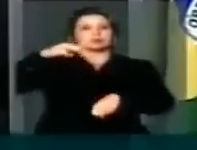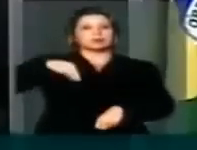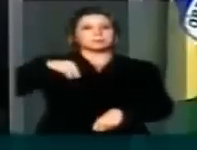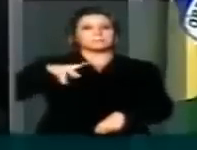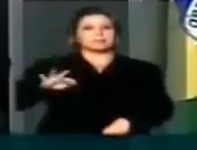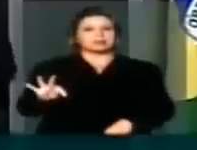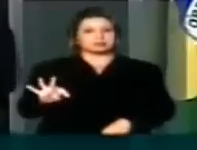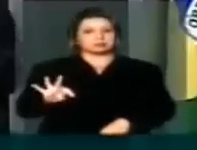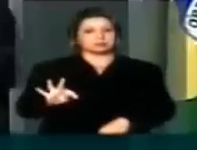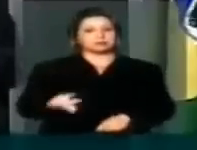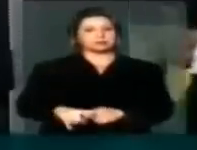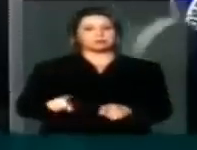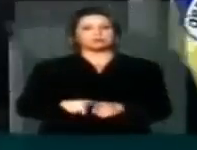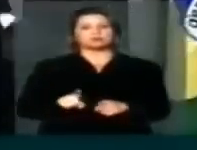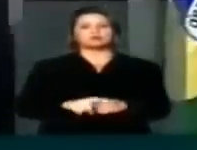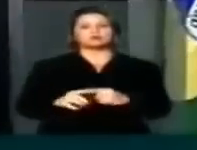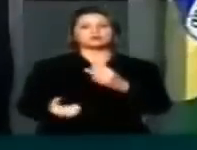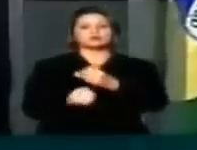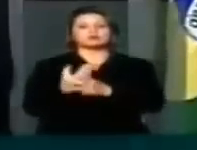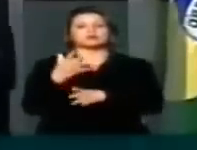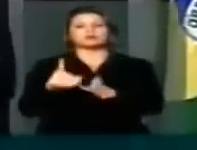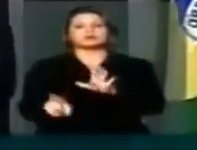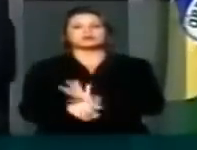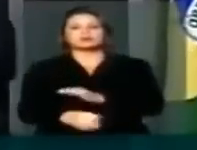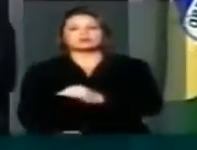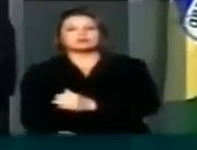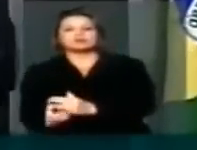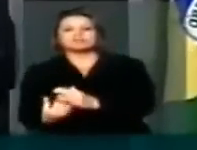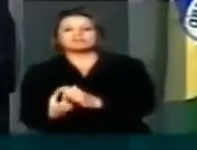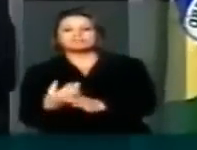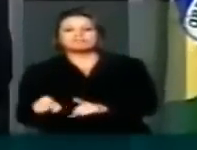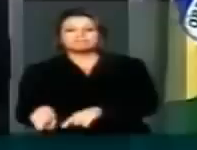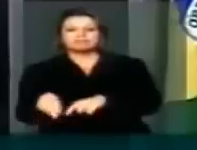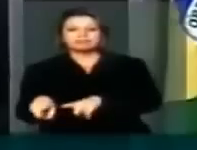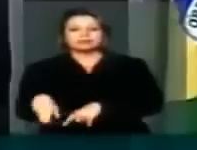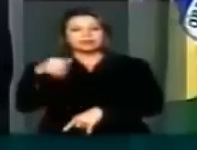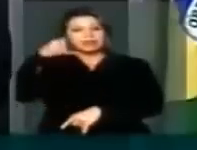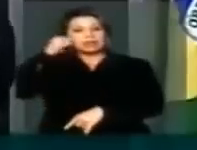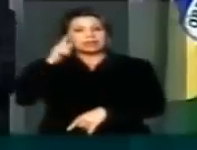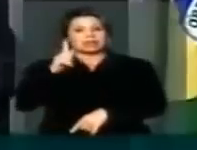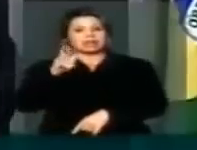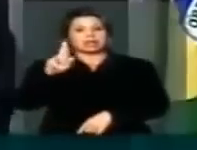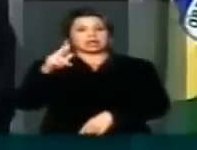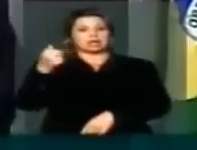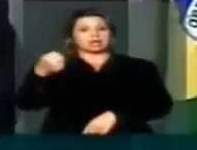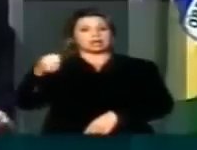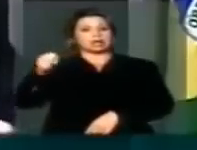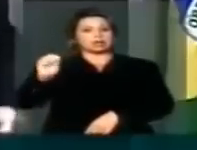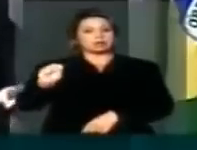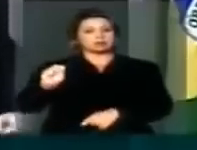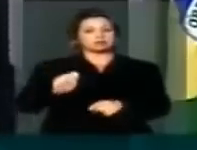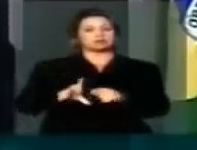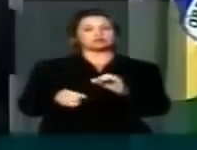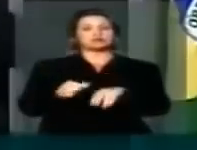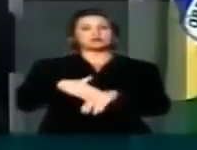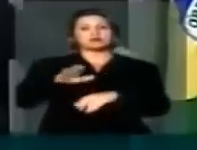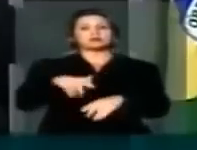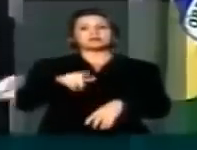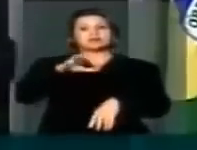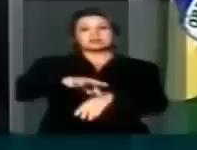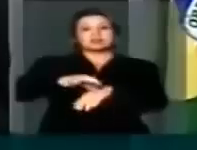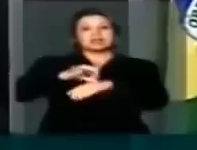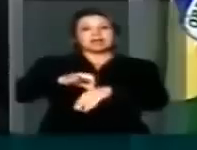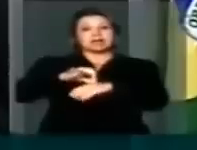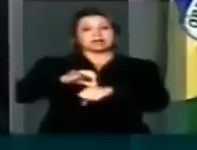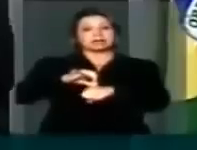Grosso, onde se produz a maior quantidade de grãos desse país, onde se produz a maior quantidade de